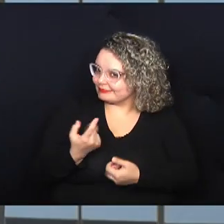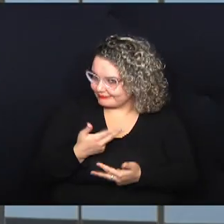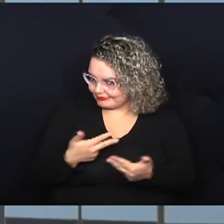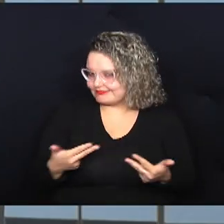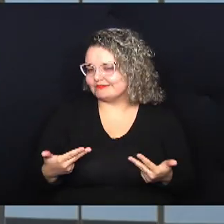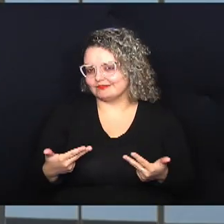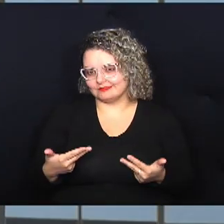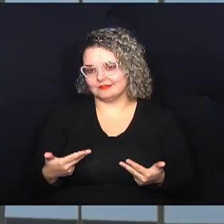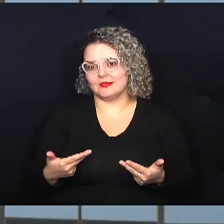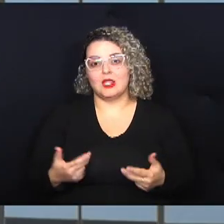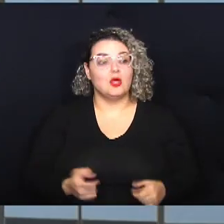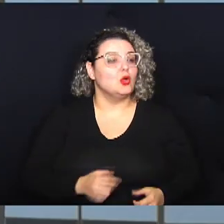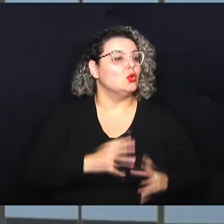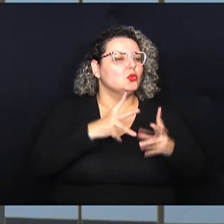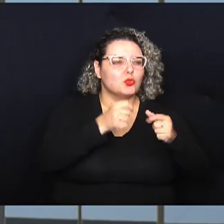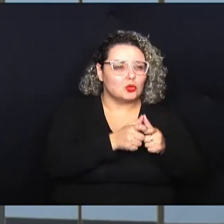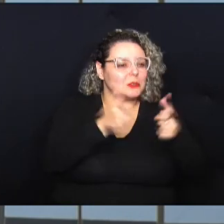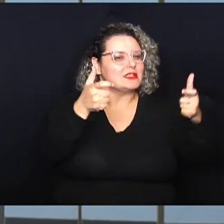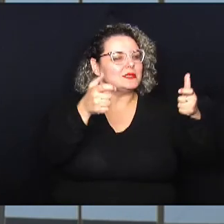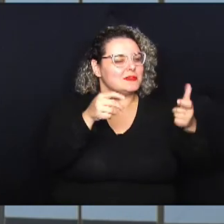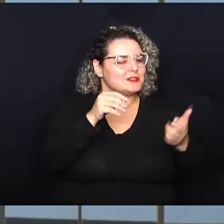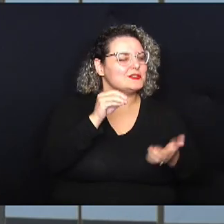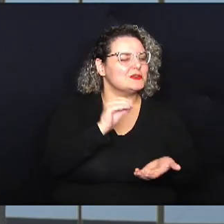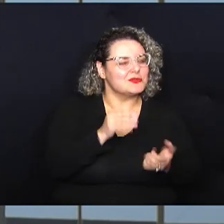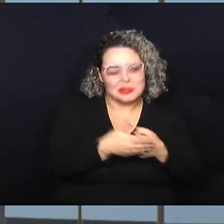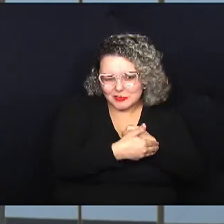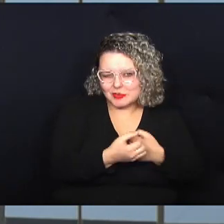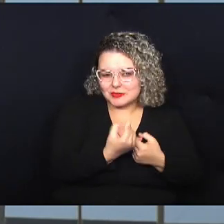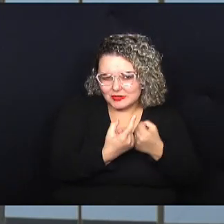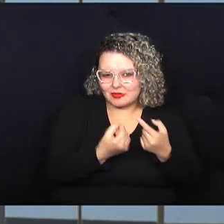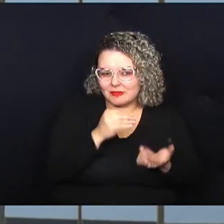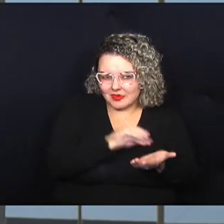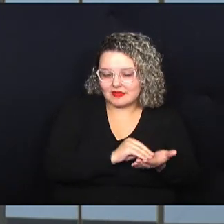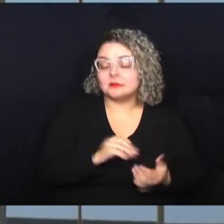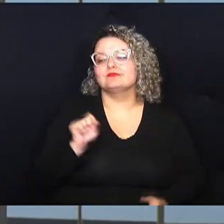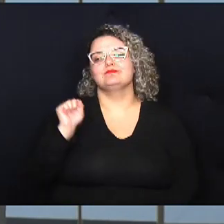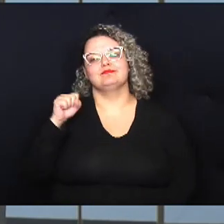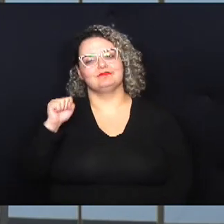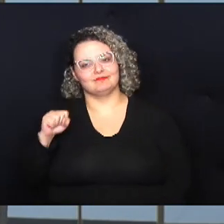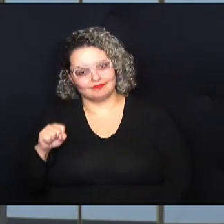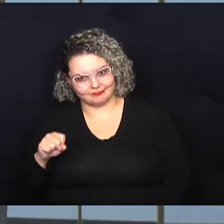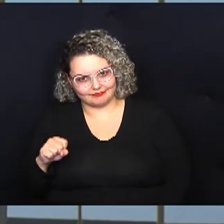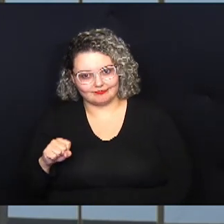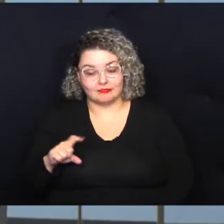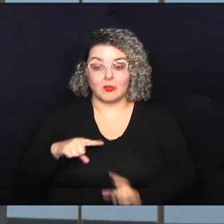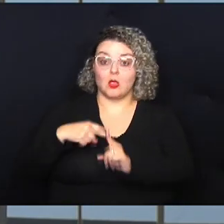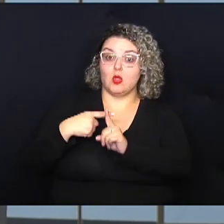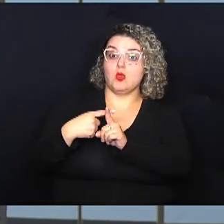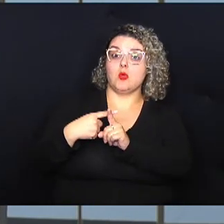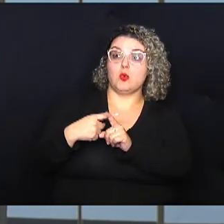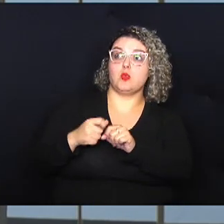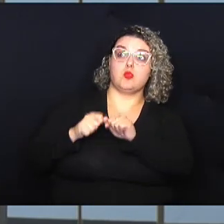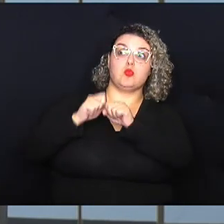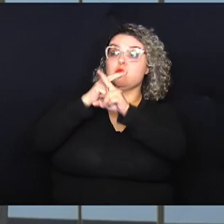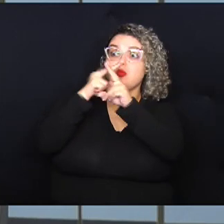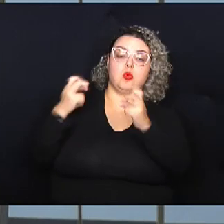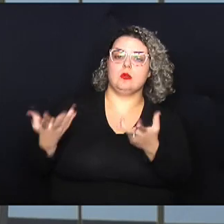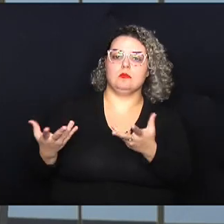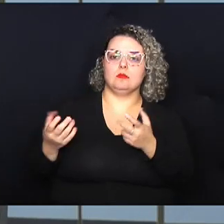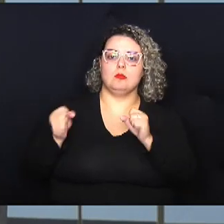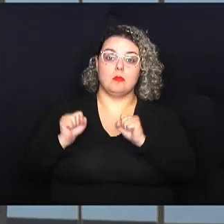uma falta. É isso, entendeu? Está escondendo alguma coisa. Aquela positividade, muitas vezes, pode estar escondendo uma